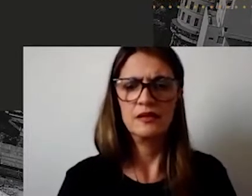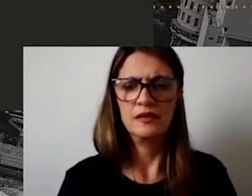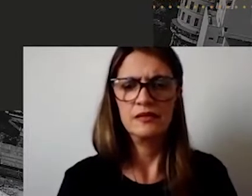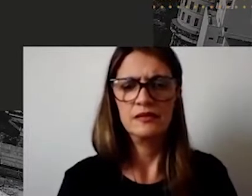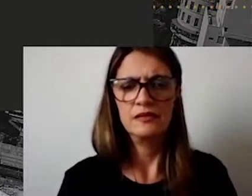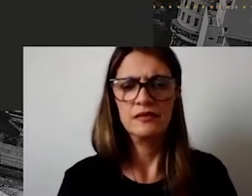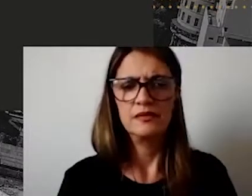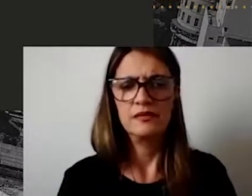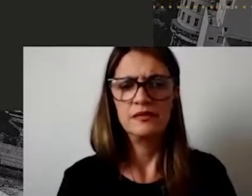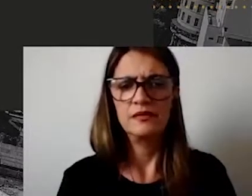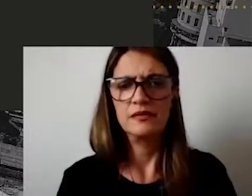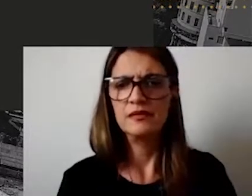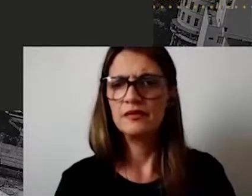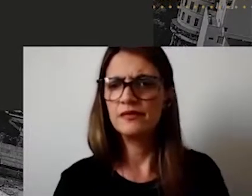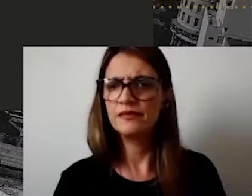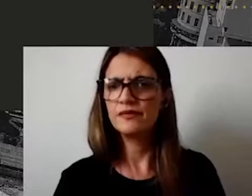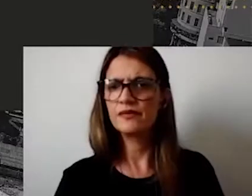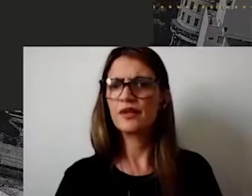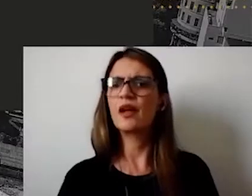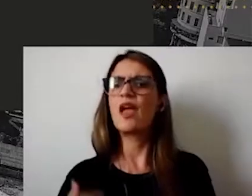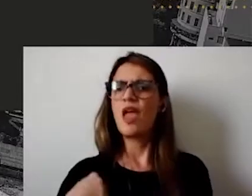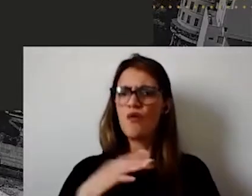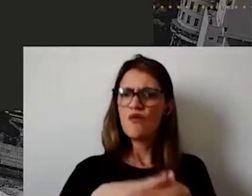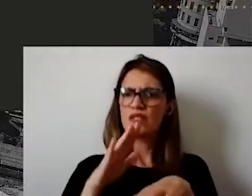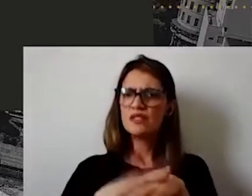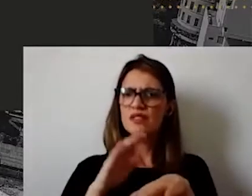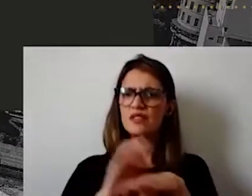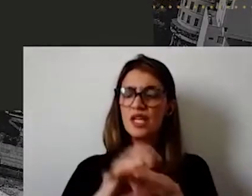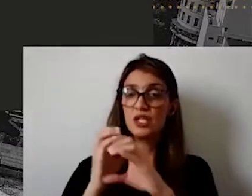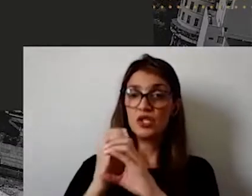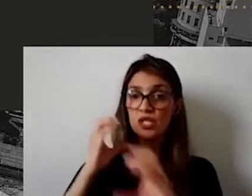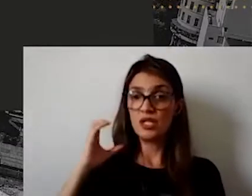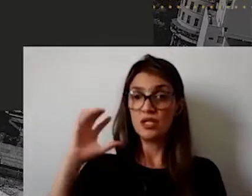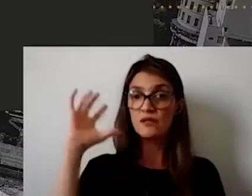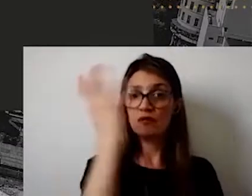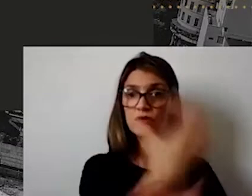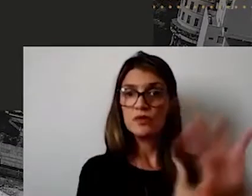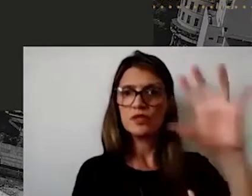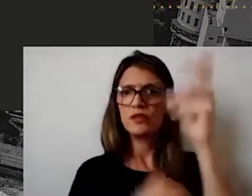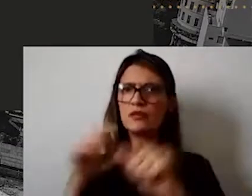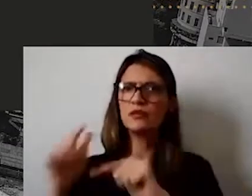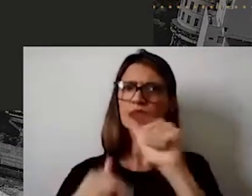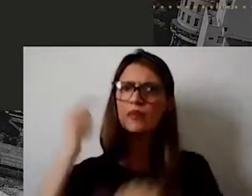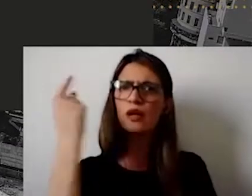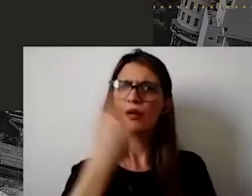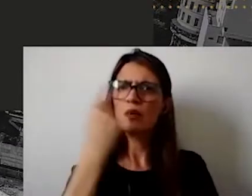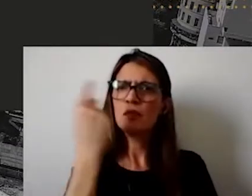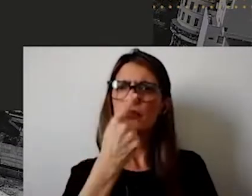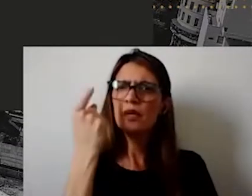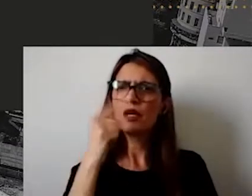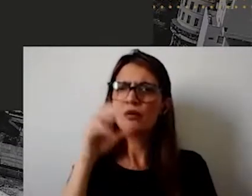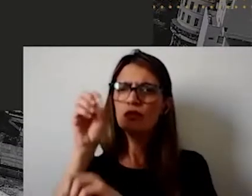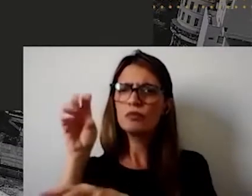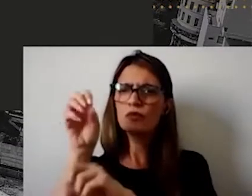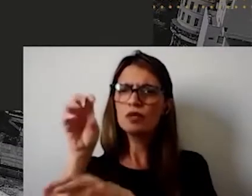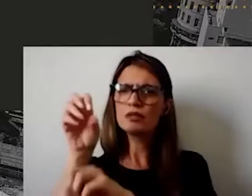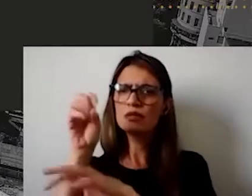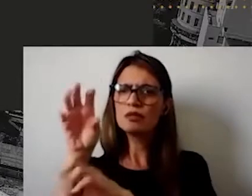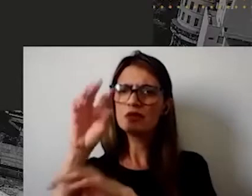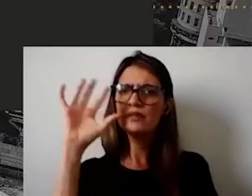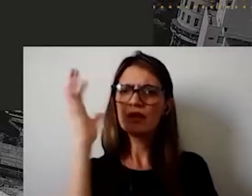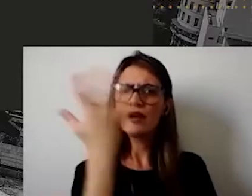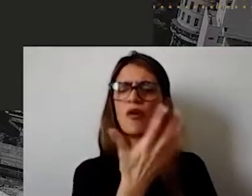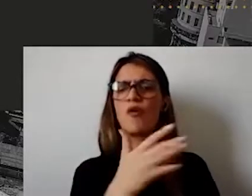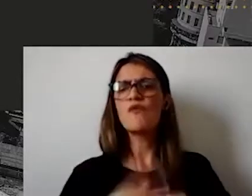E depois de formado aqui, meu primeiro trabalho foi com educação ambiental. Eu fazia um estágio em educação